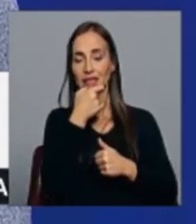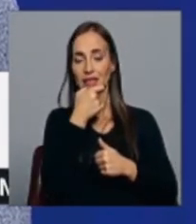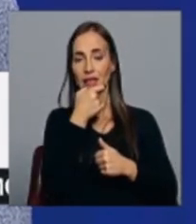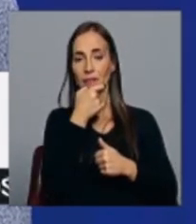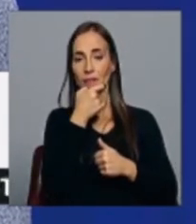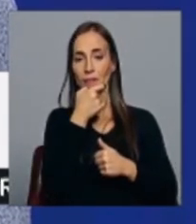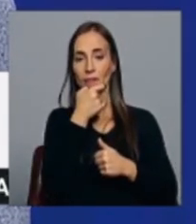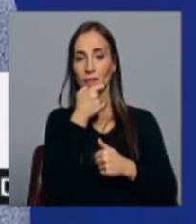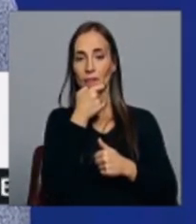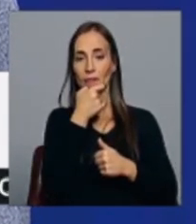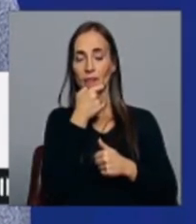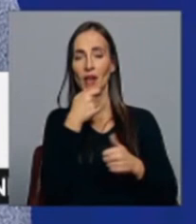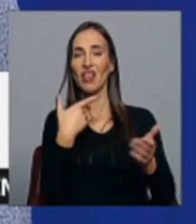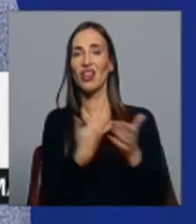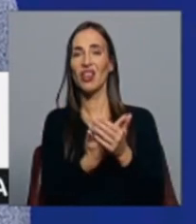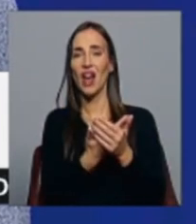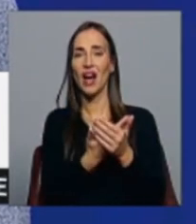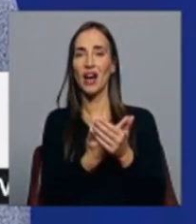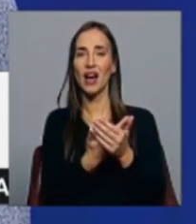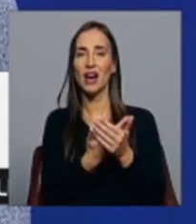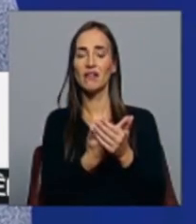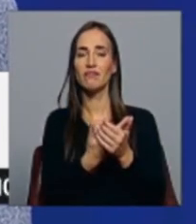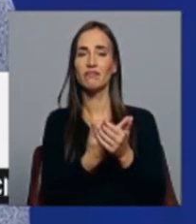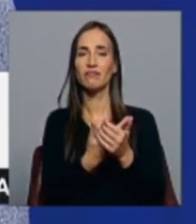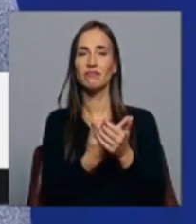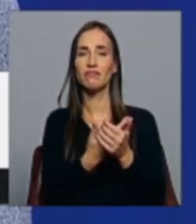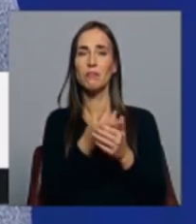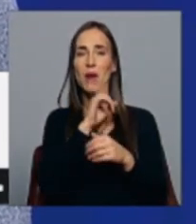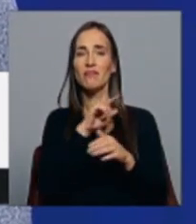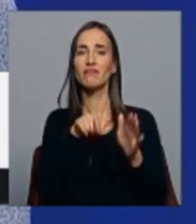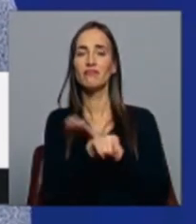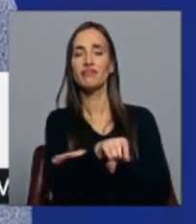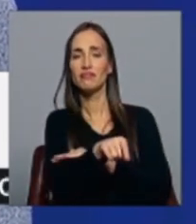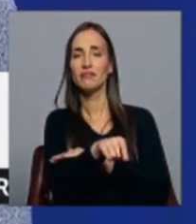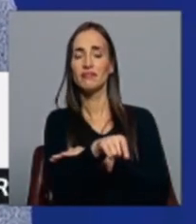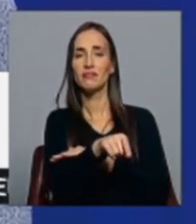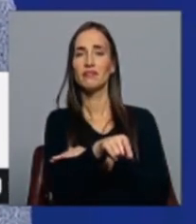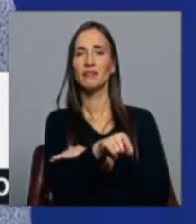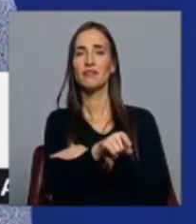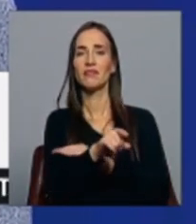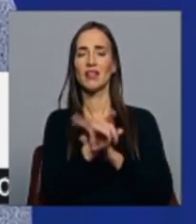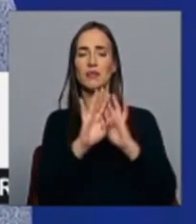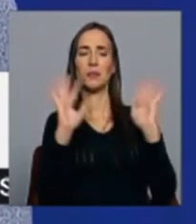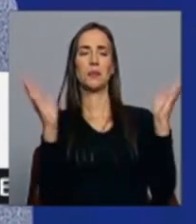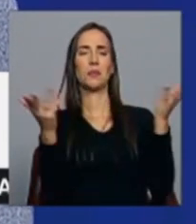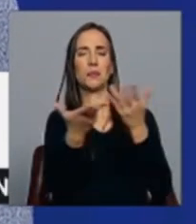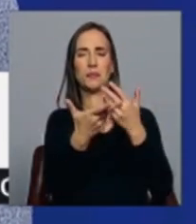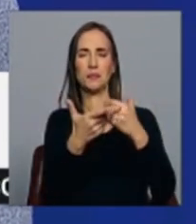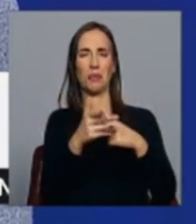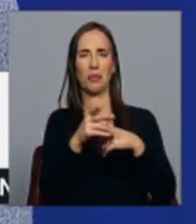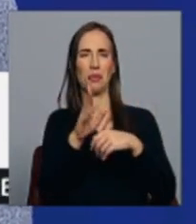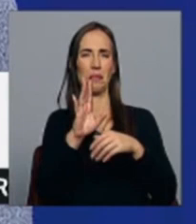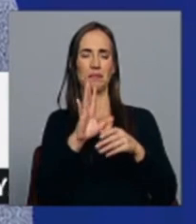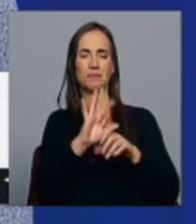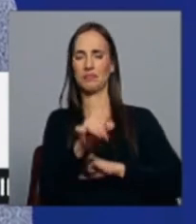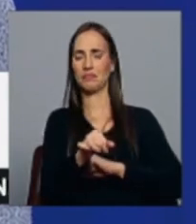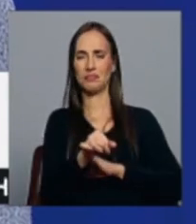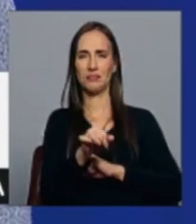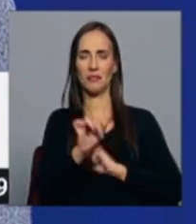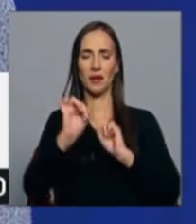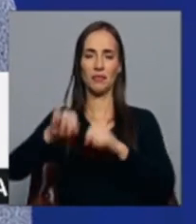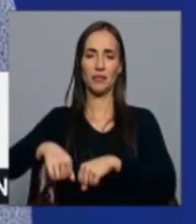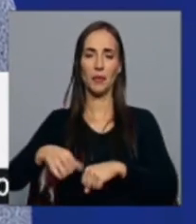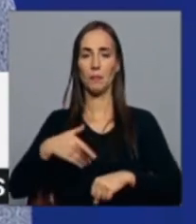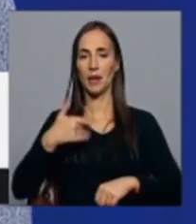ar mais de gravado o que efetivamente o edifício tinha mas era perfeitamente recuperada EA uma pena e eu encontro comentarista um